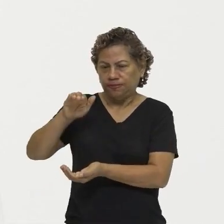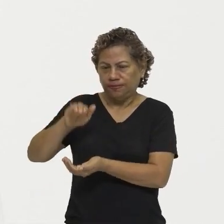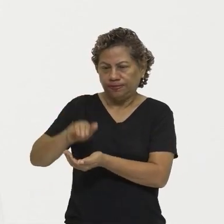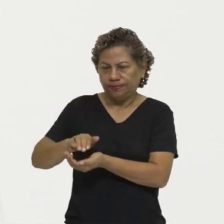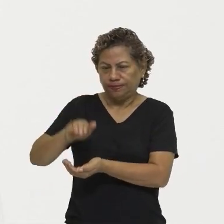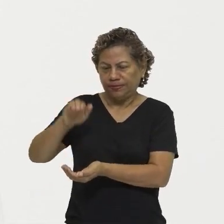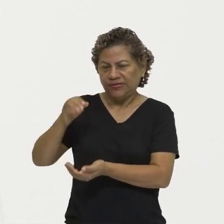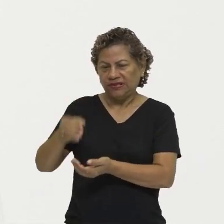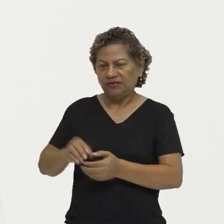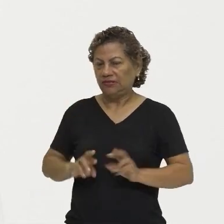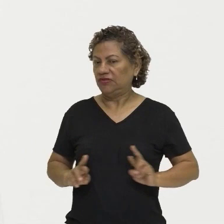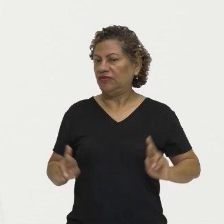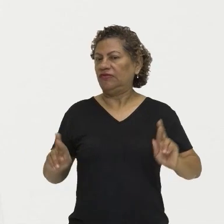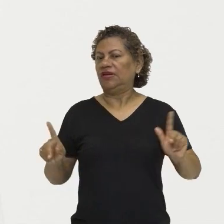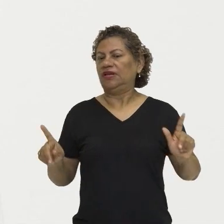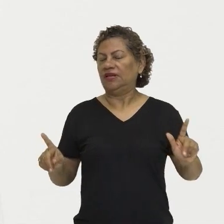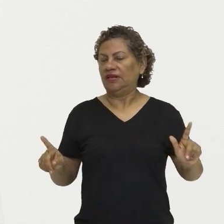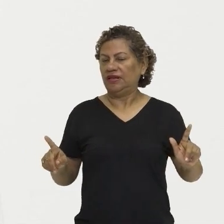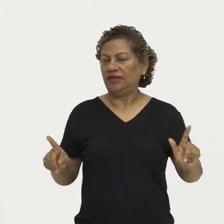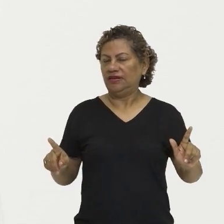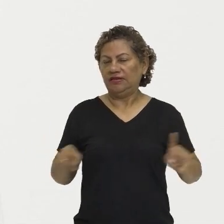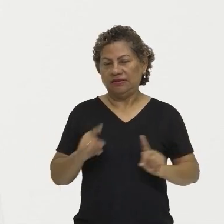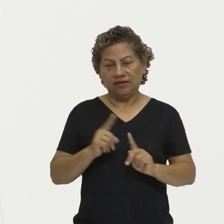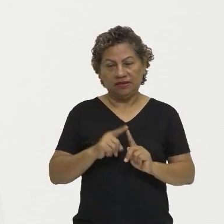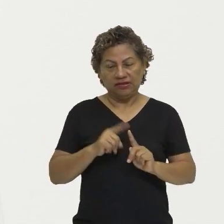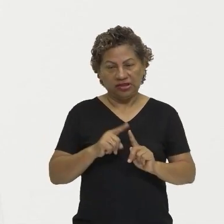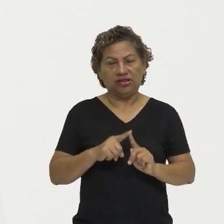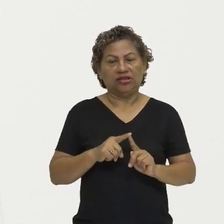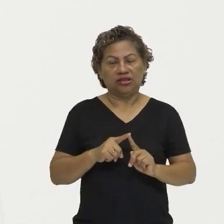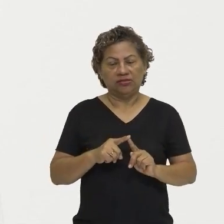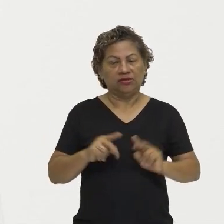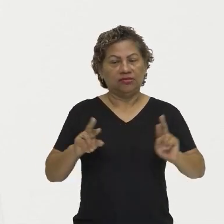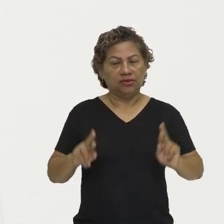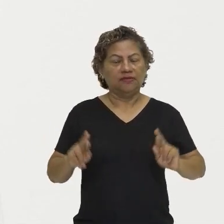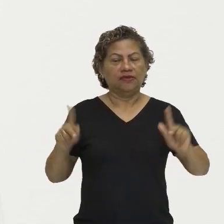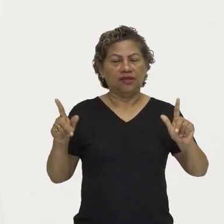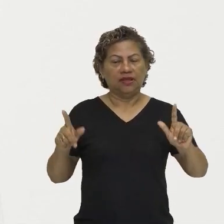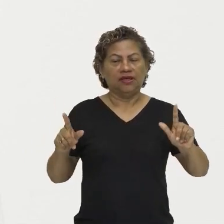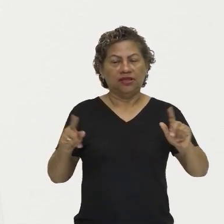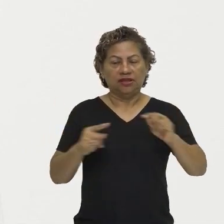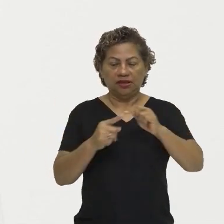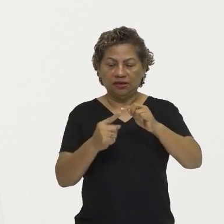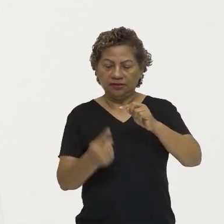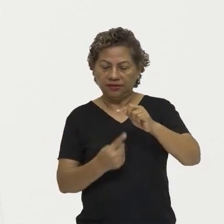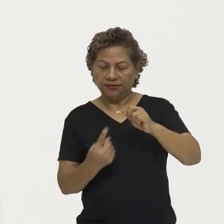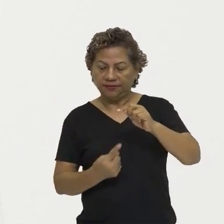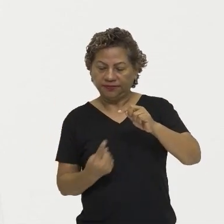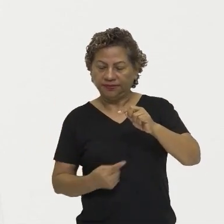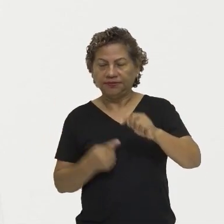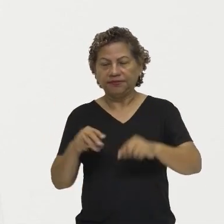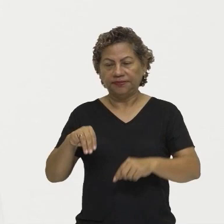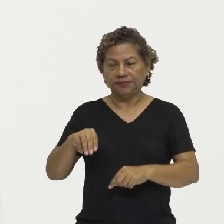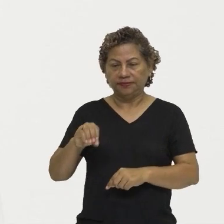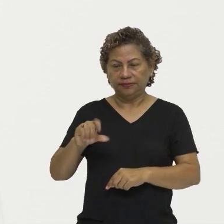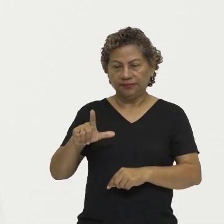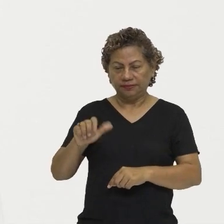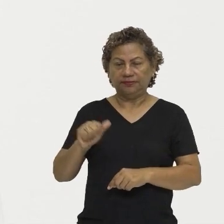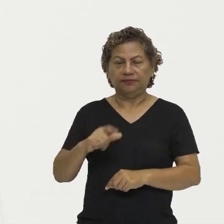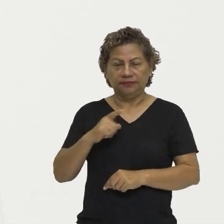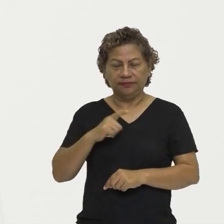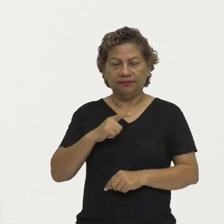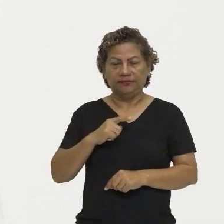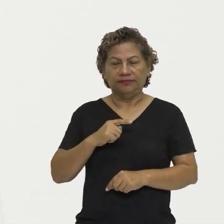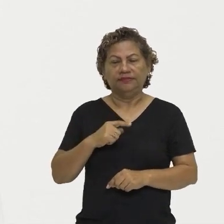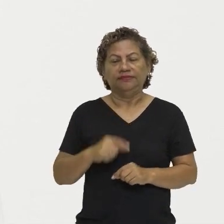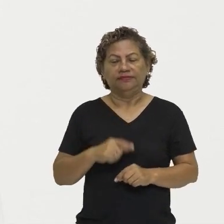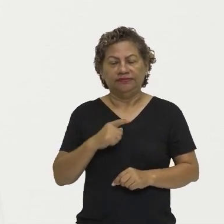completamente diferentes. Essas características diferentes que as molas têm estão representadas nessa constante que